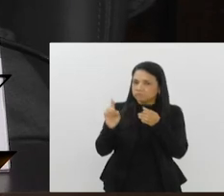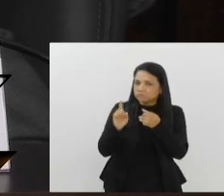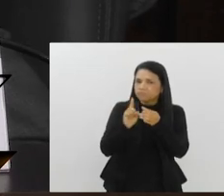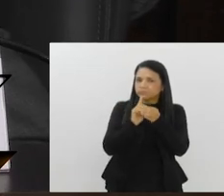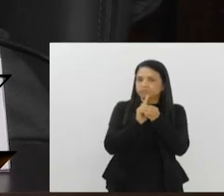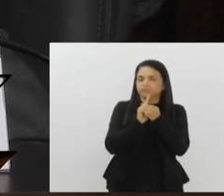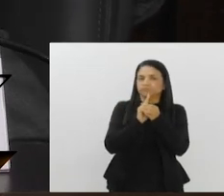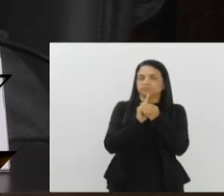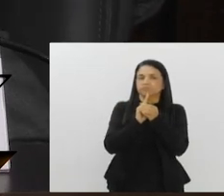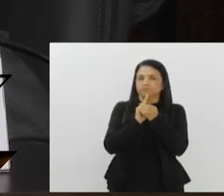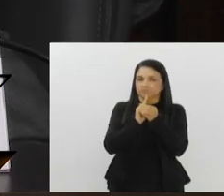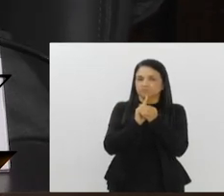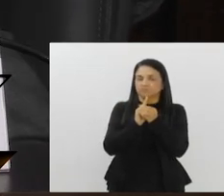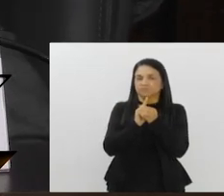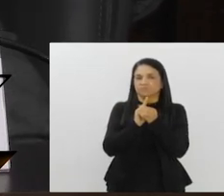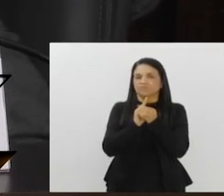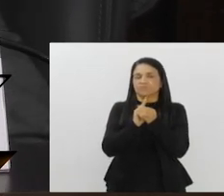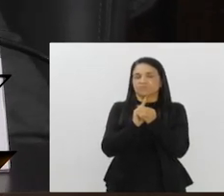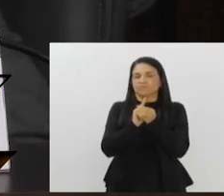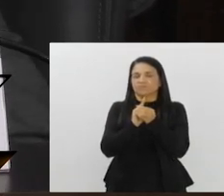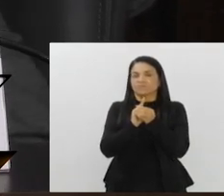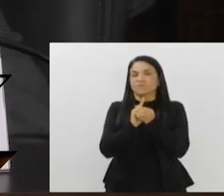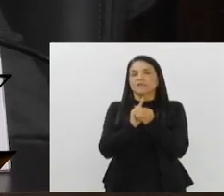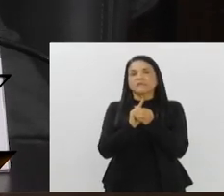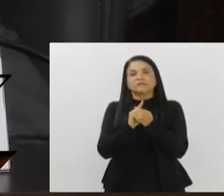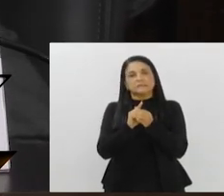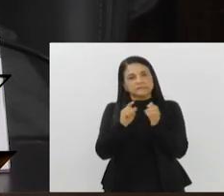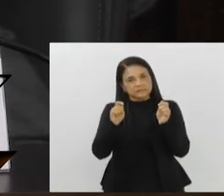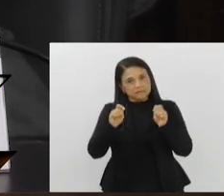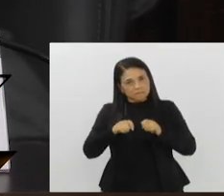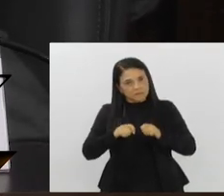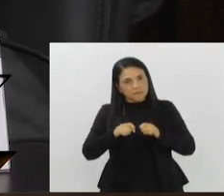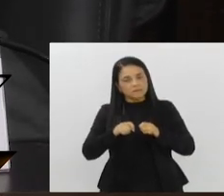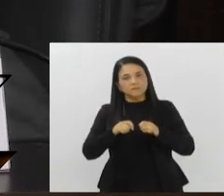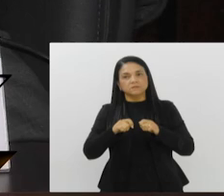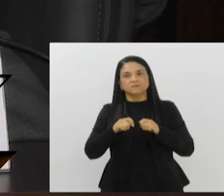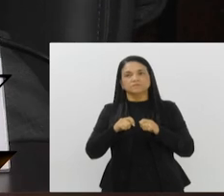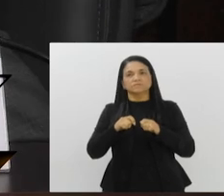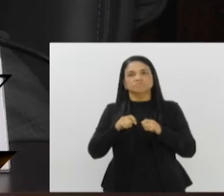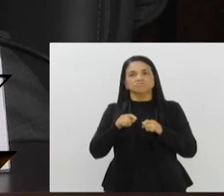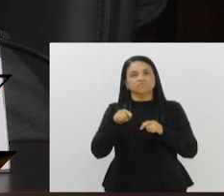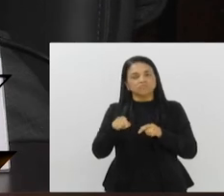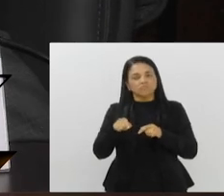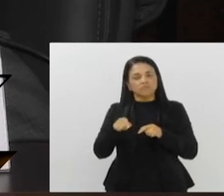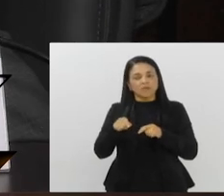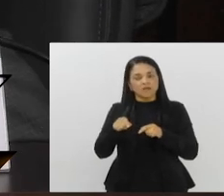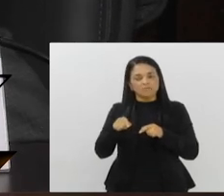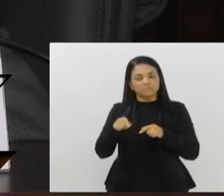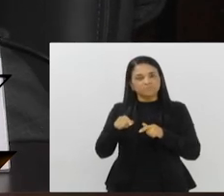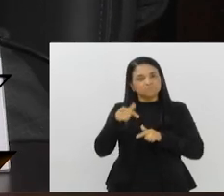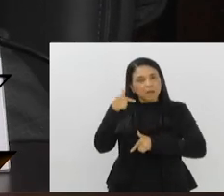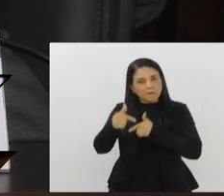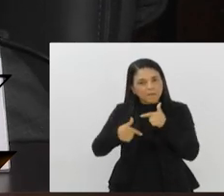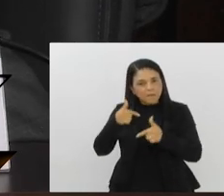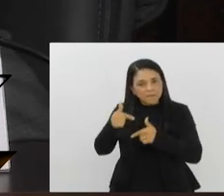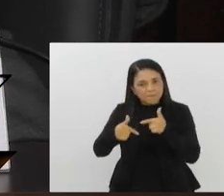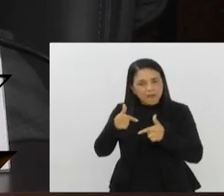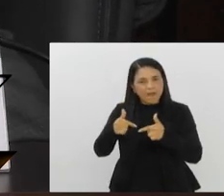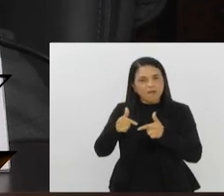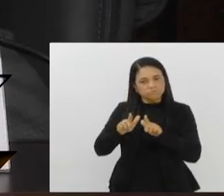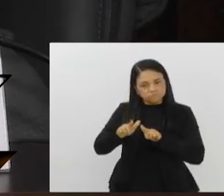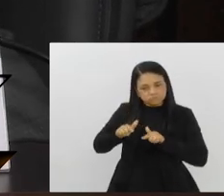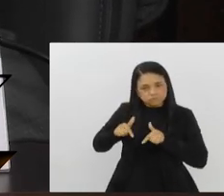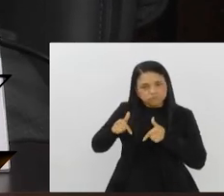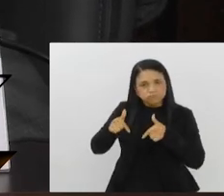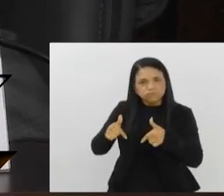nossos conselheiros e e e e abrilhanta demais Ali A a sua atuação